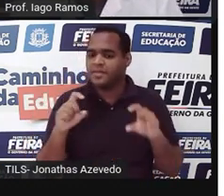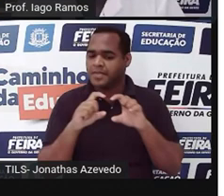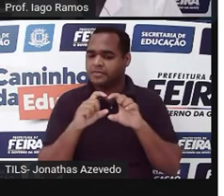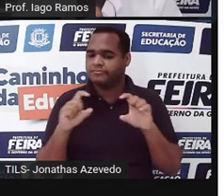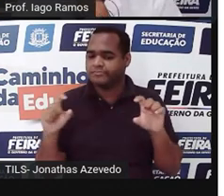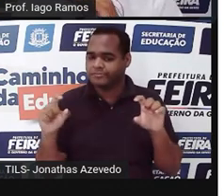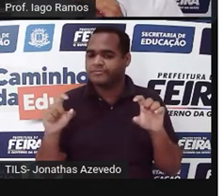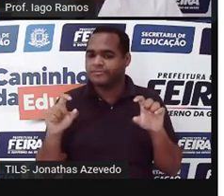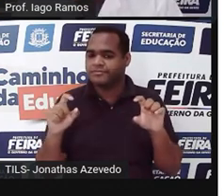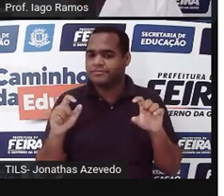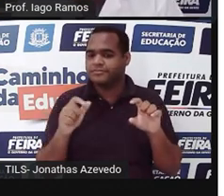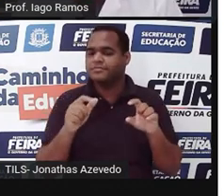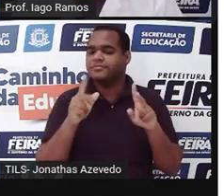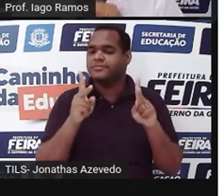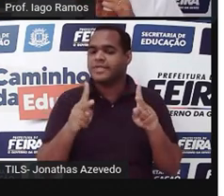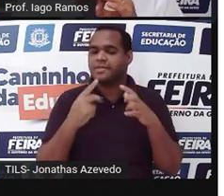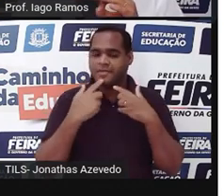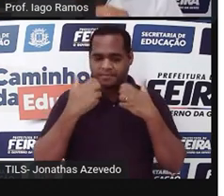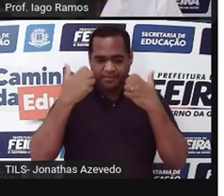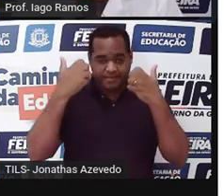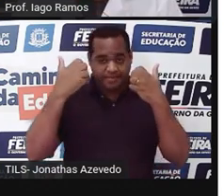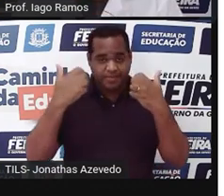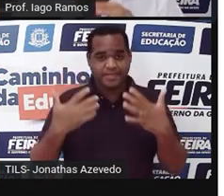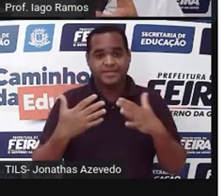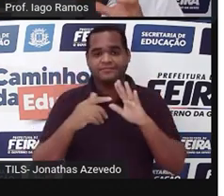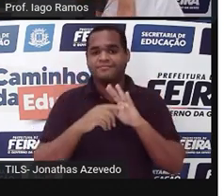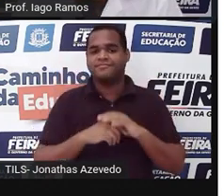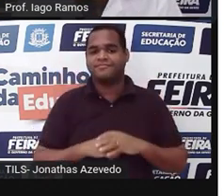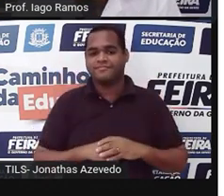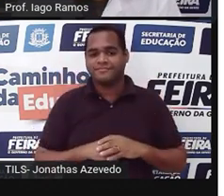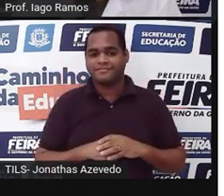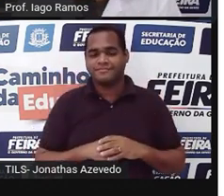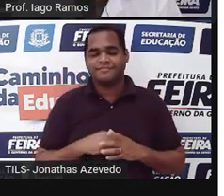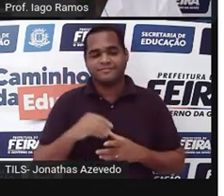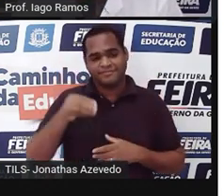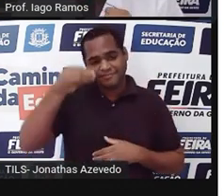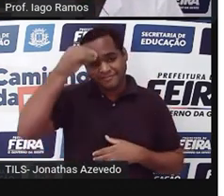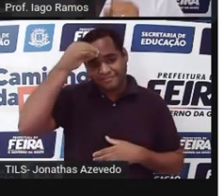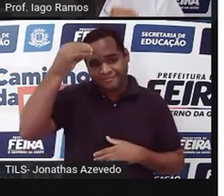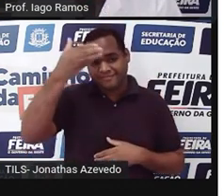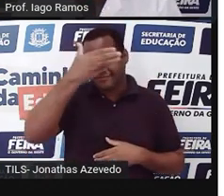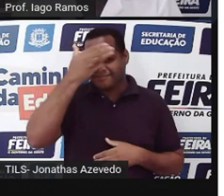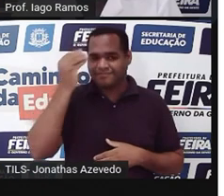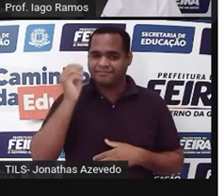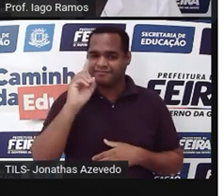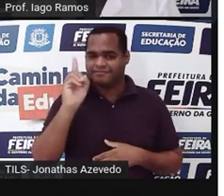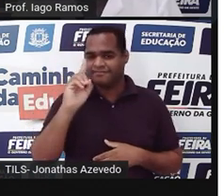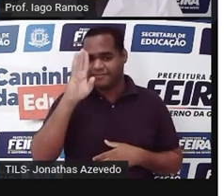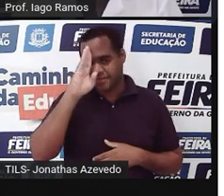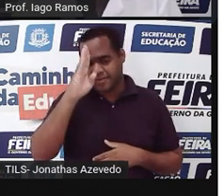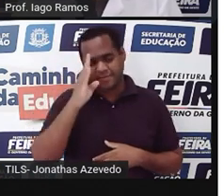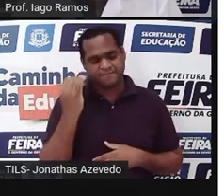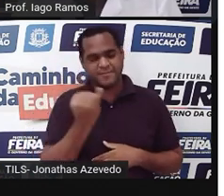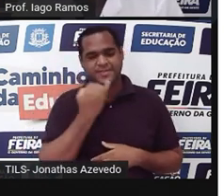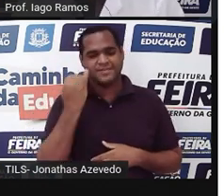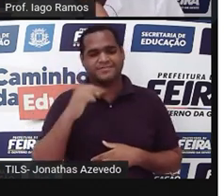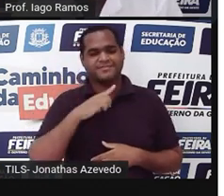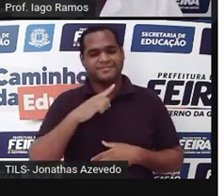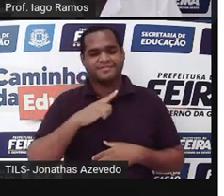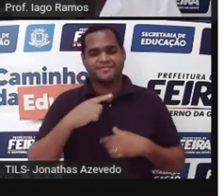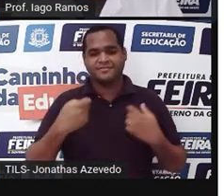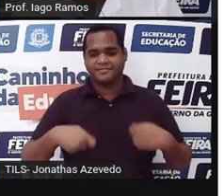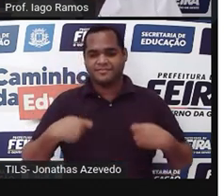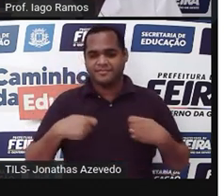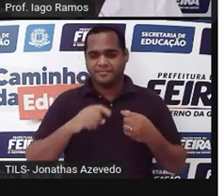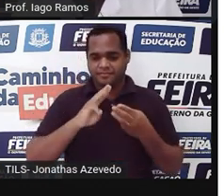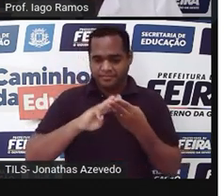nosso lema a gente vai sempre é ter isso como uma prioridade em nossas aulas tá bom